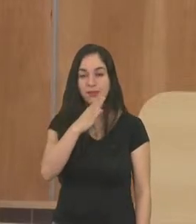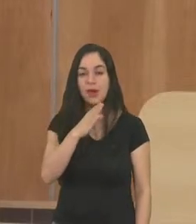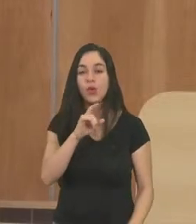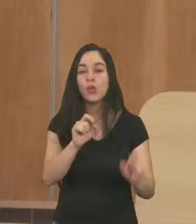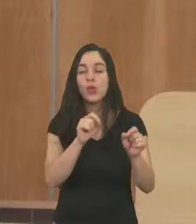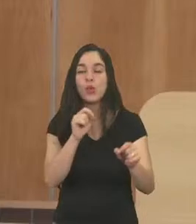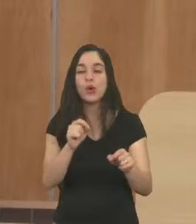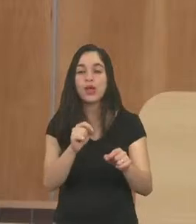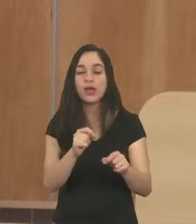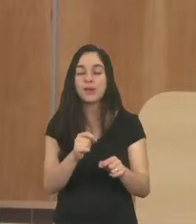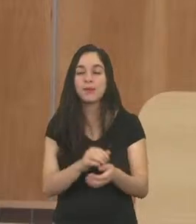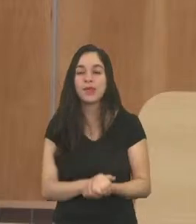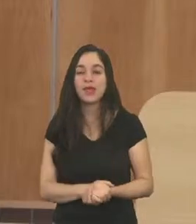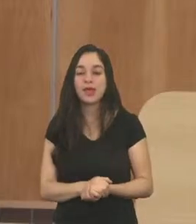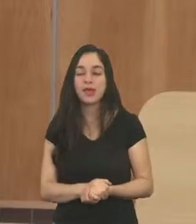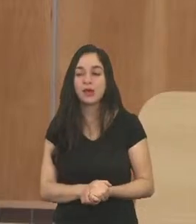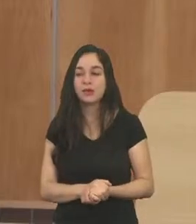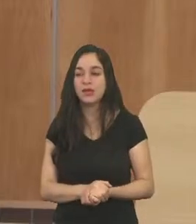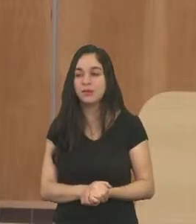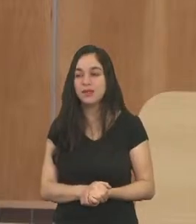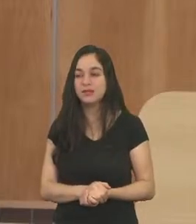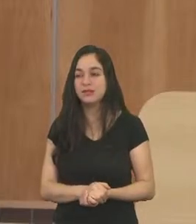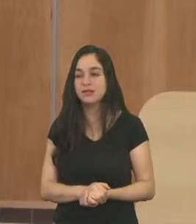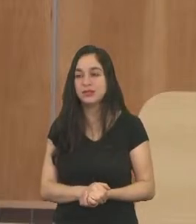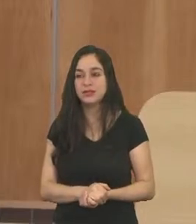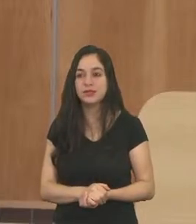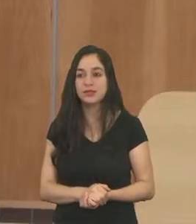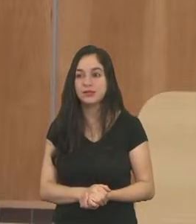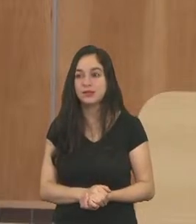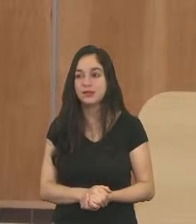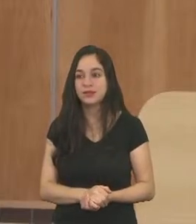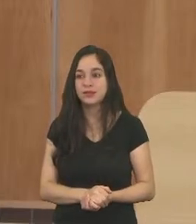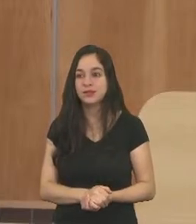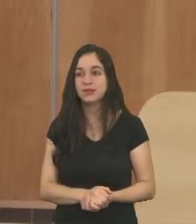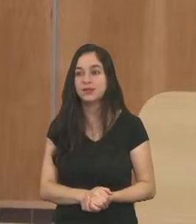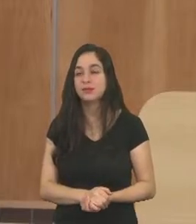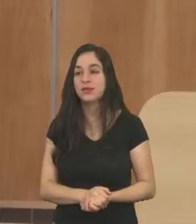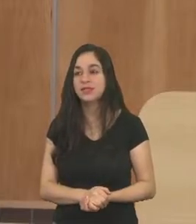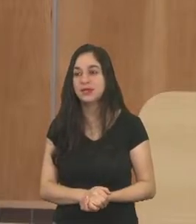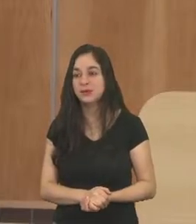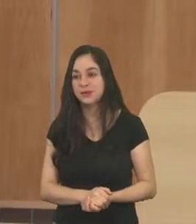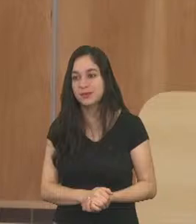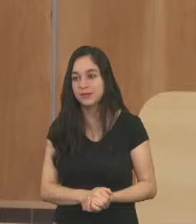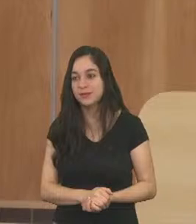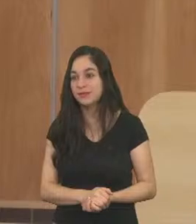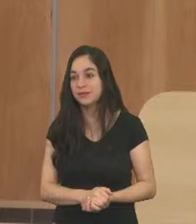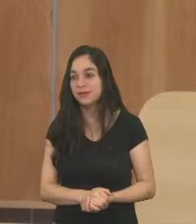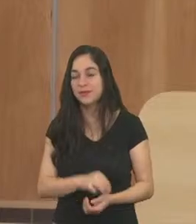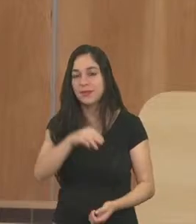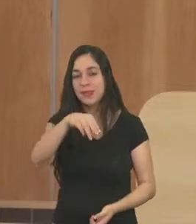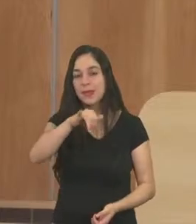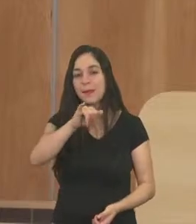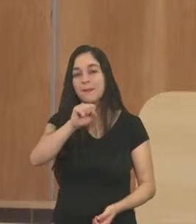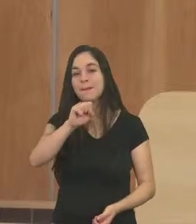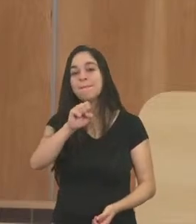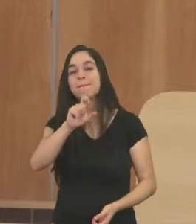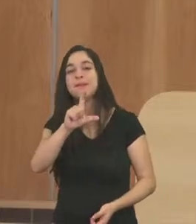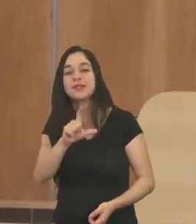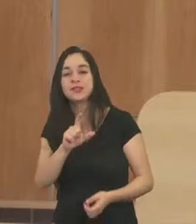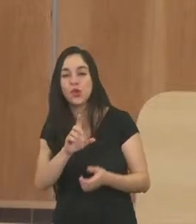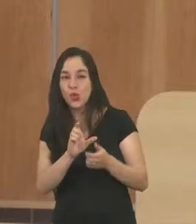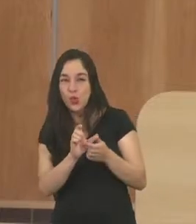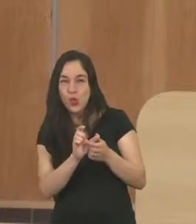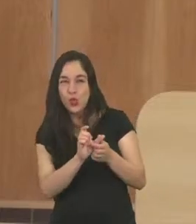o Astros 2020. A empresa atrasou salário, os trabalhadores fizeram greve, o sindicato cobrou do